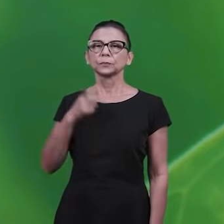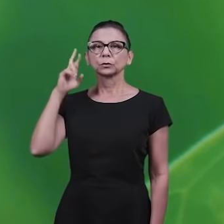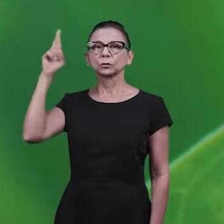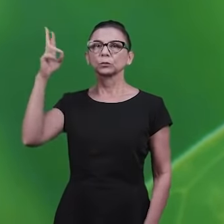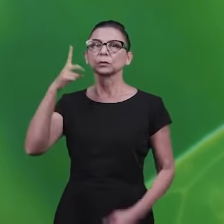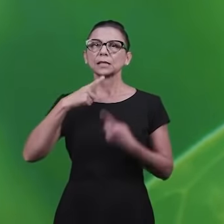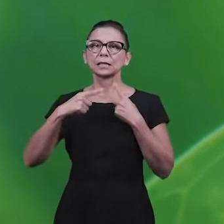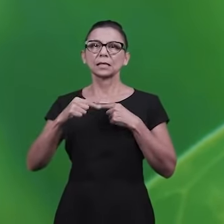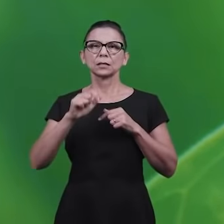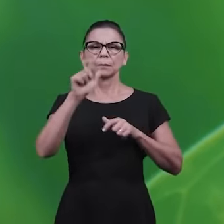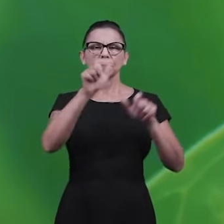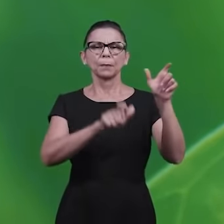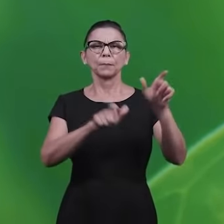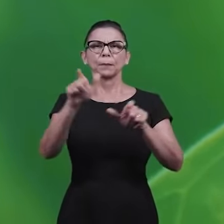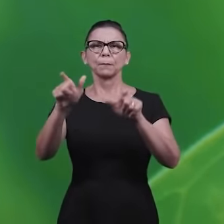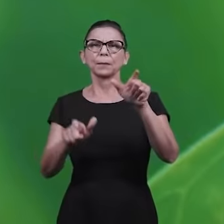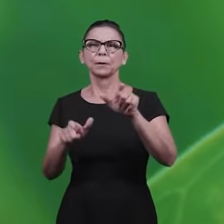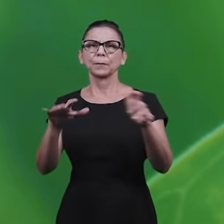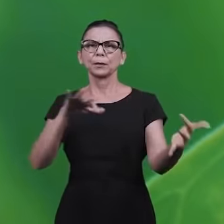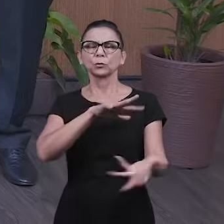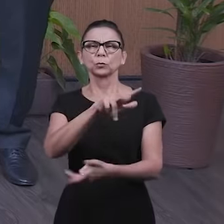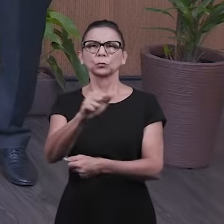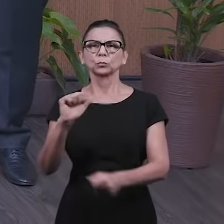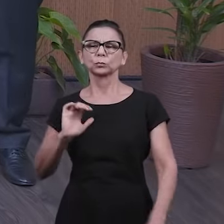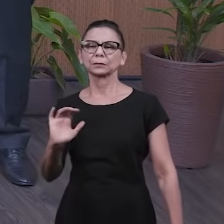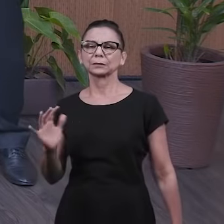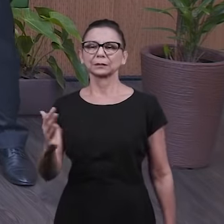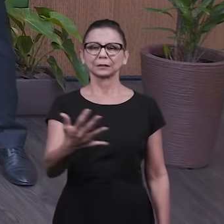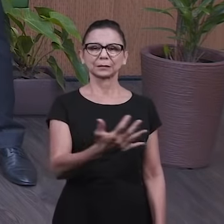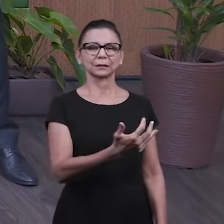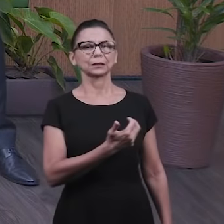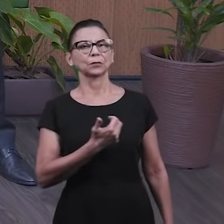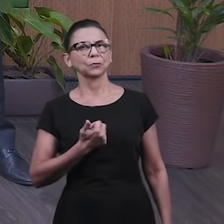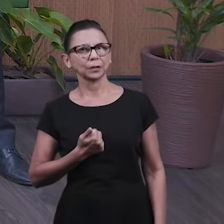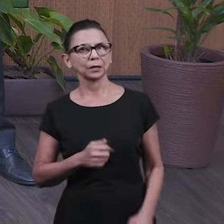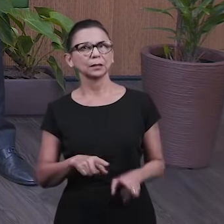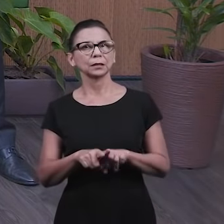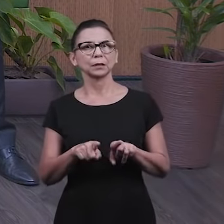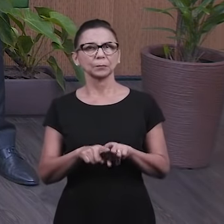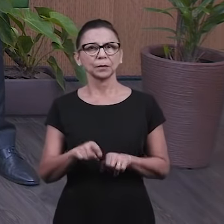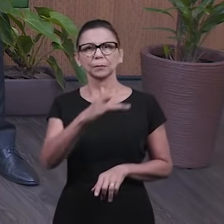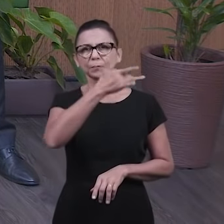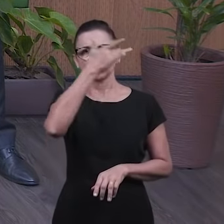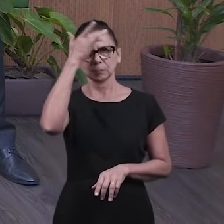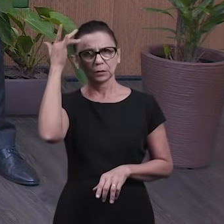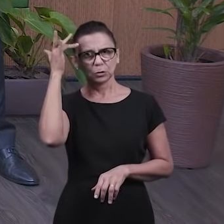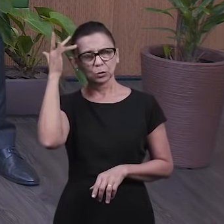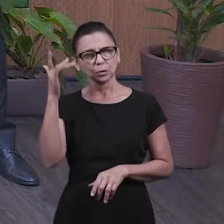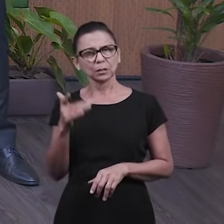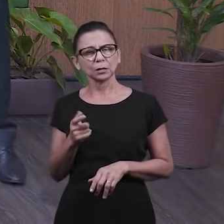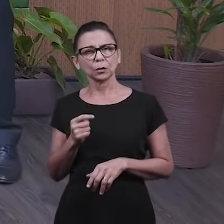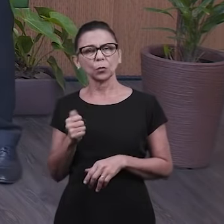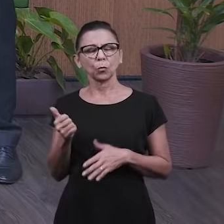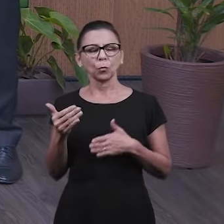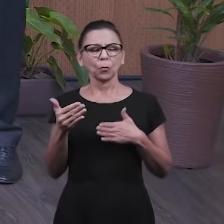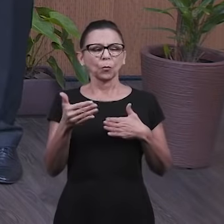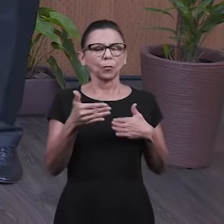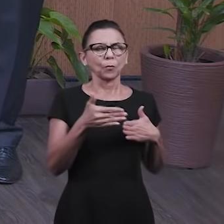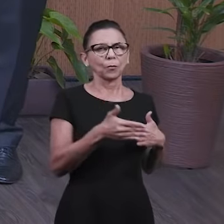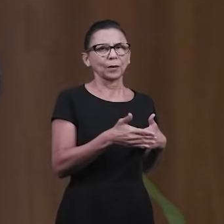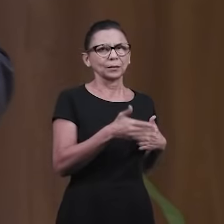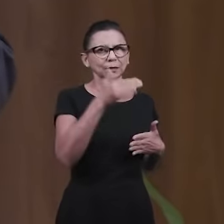estão naufragando na fé. É preciso, então, Daniel e todos, ter uma